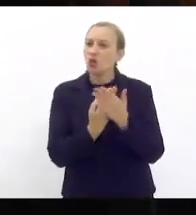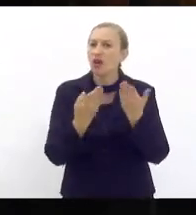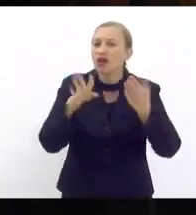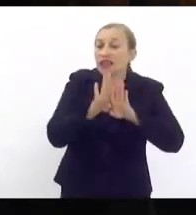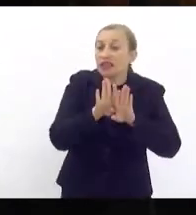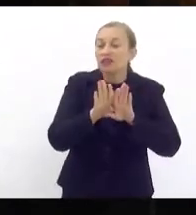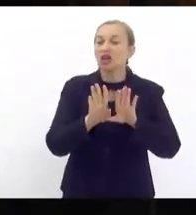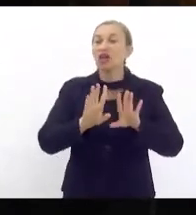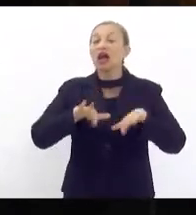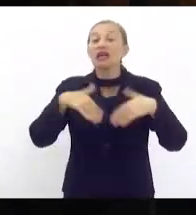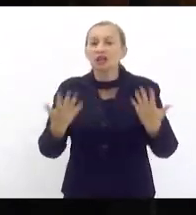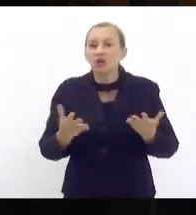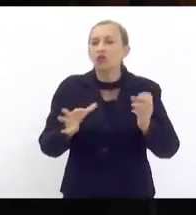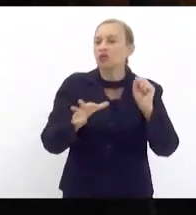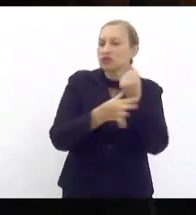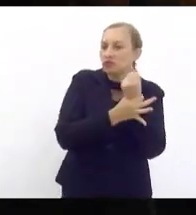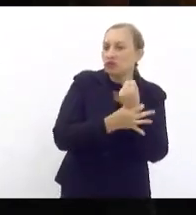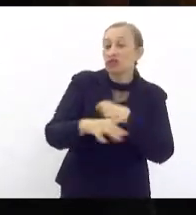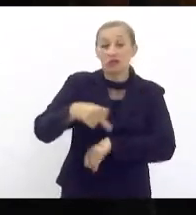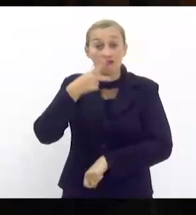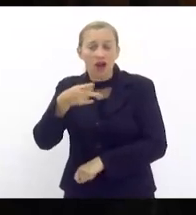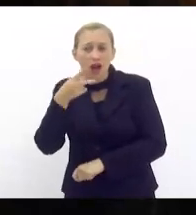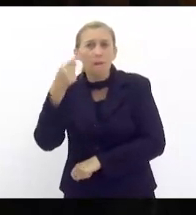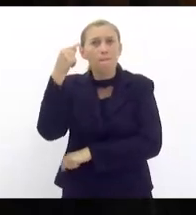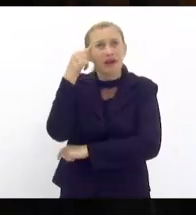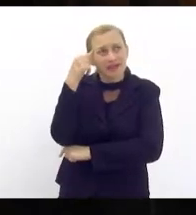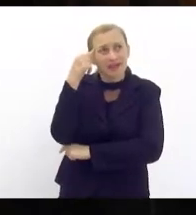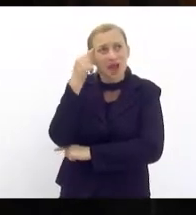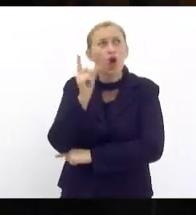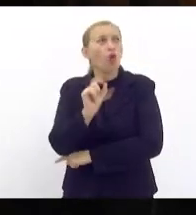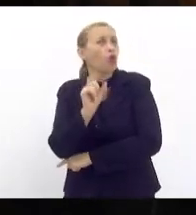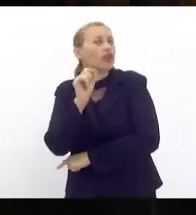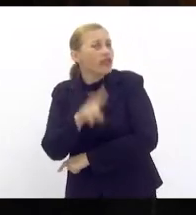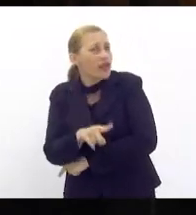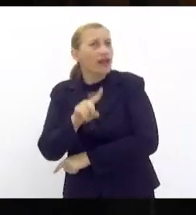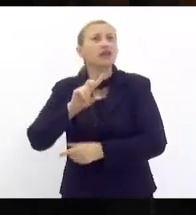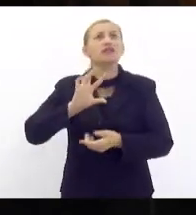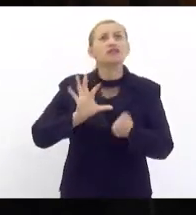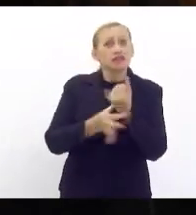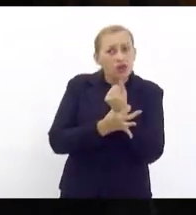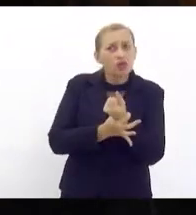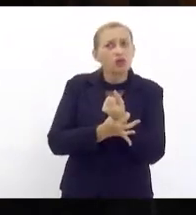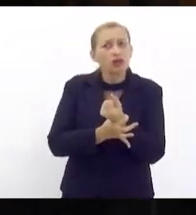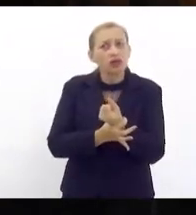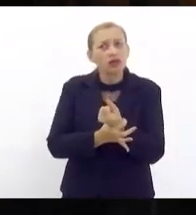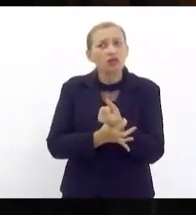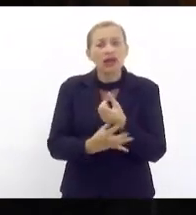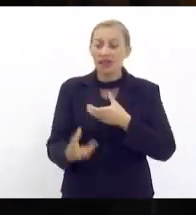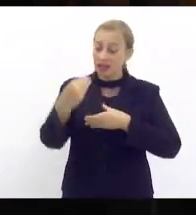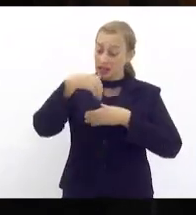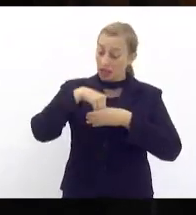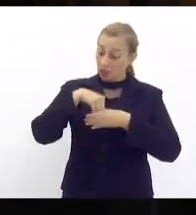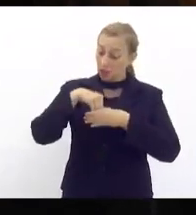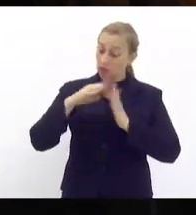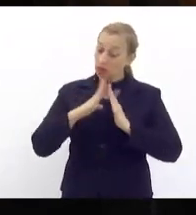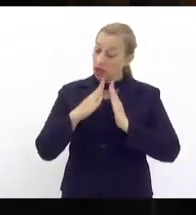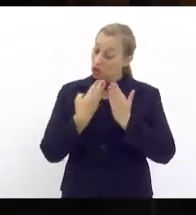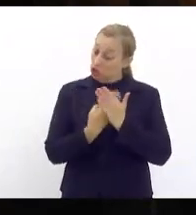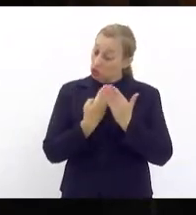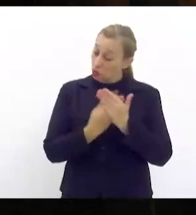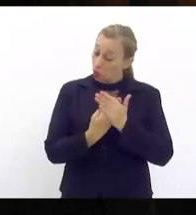falamos de segurança precisamos pensar no que que é segurança que subastamente é externa a escola que